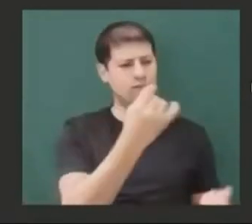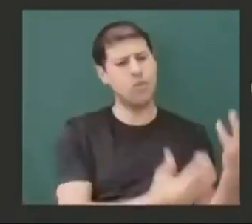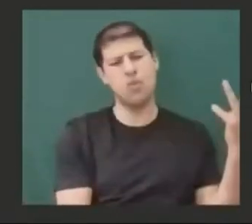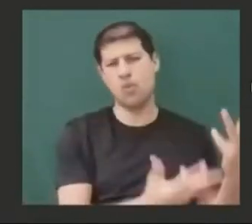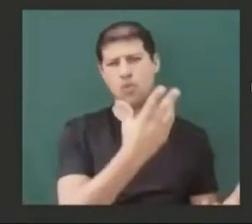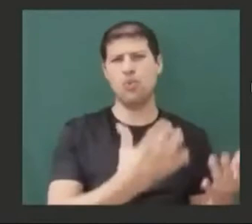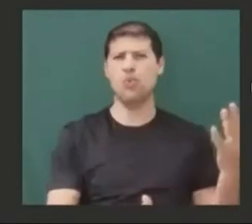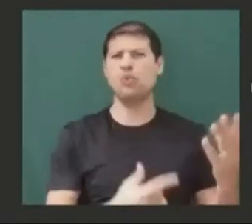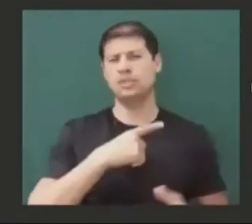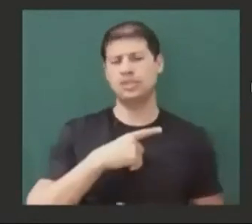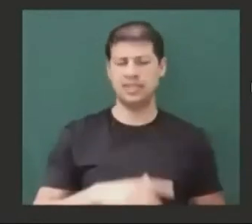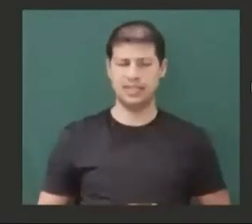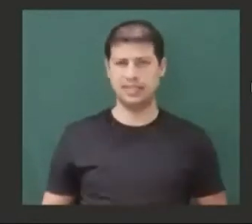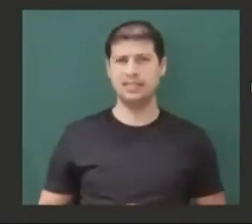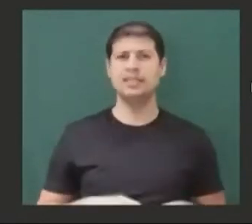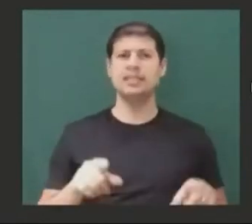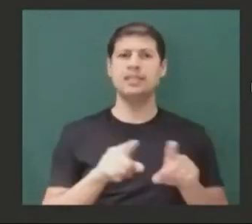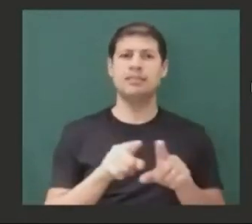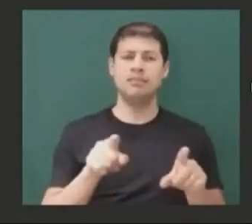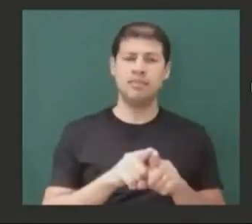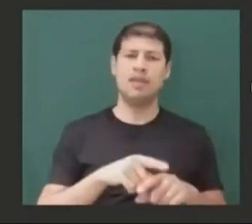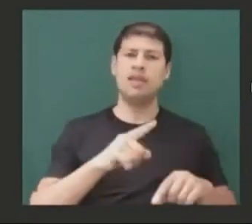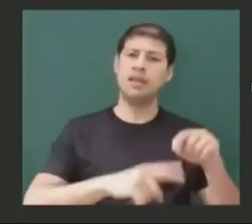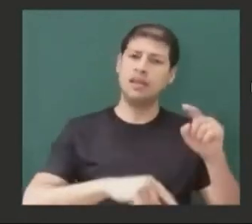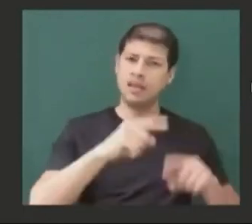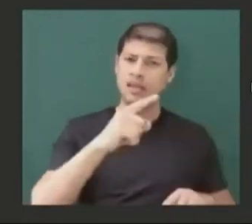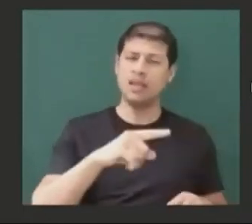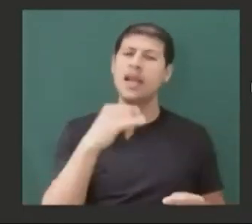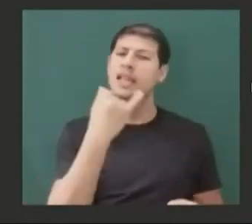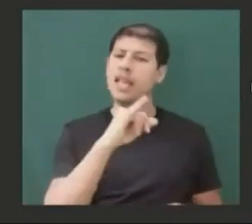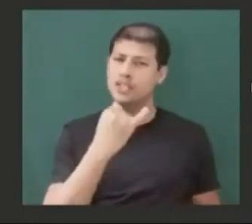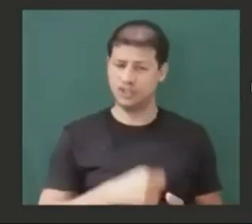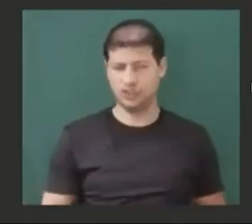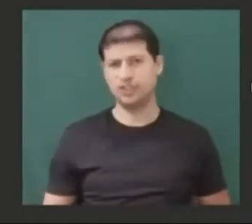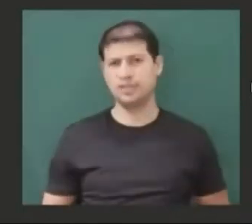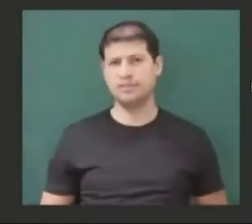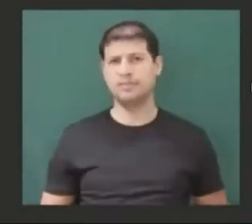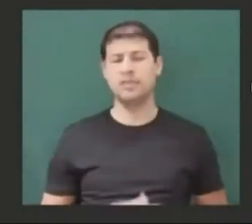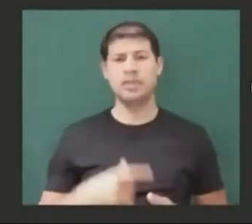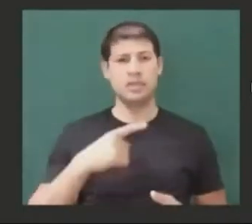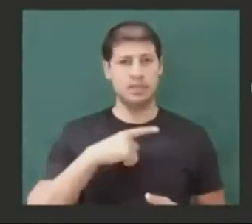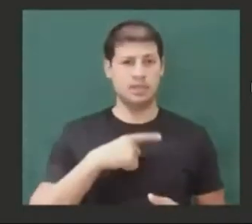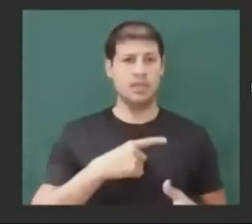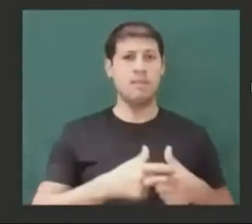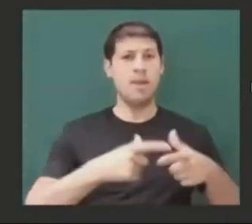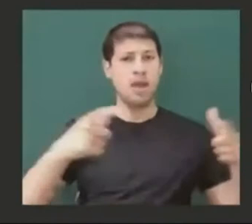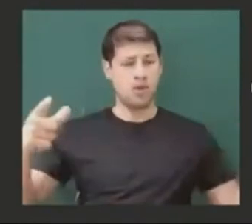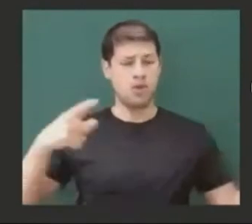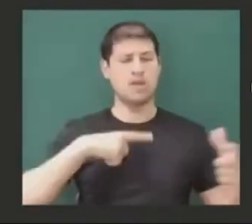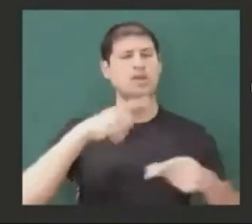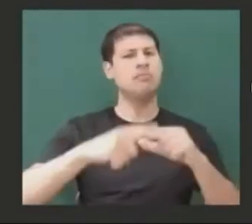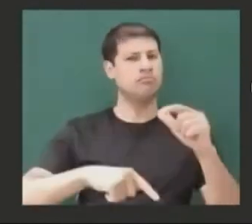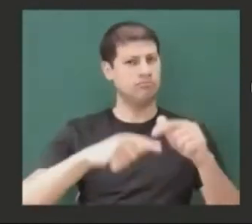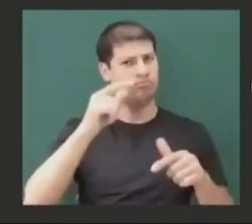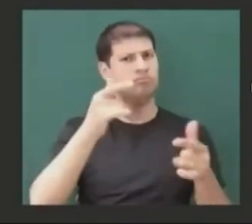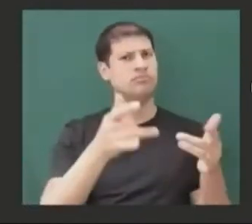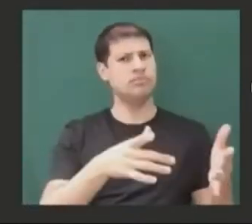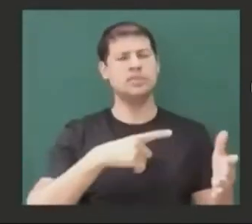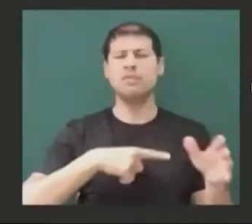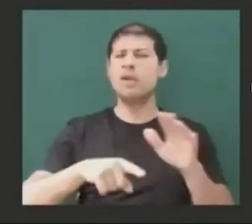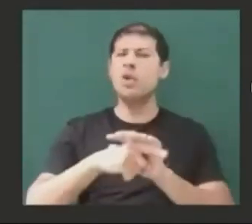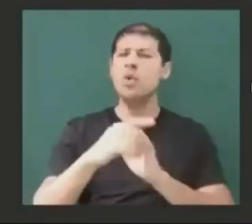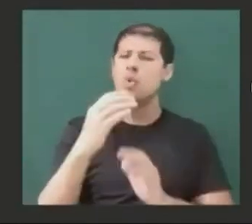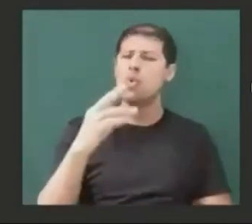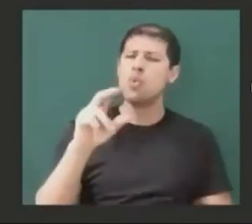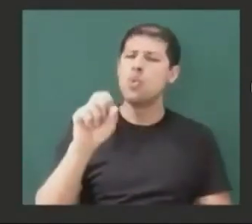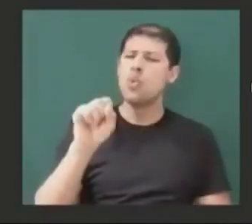resíduos em energia e aterros para lidar com a maior parte de fluxos de resíduos, resultando em custos econômicos